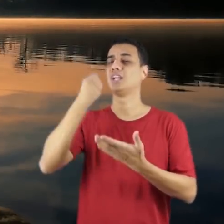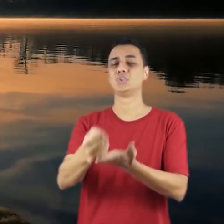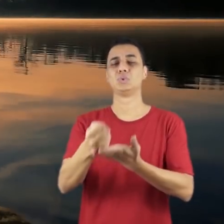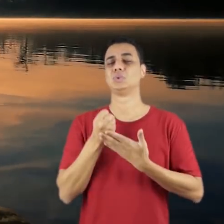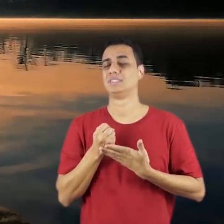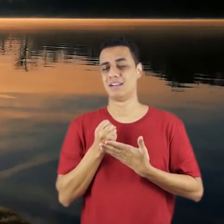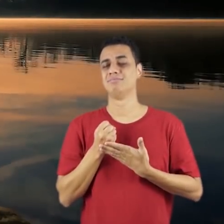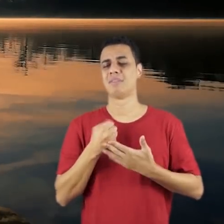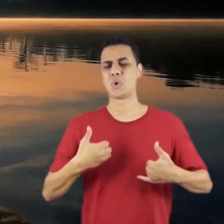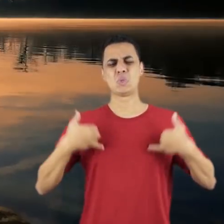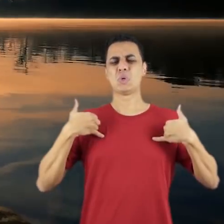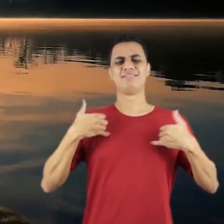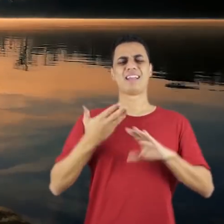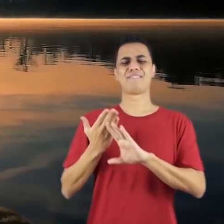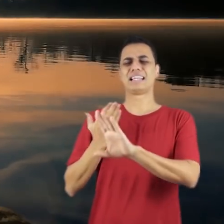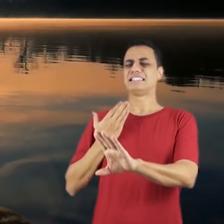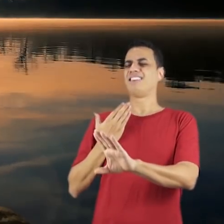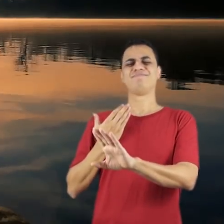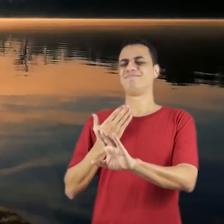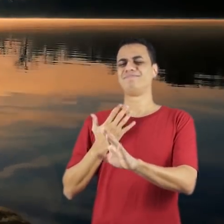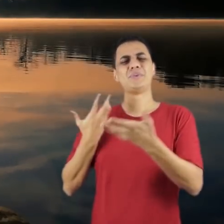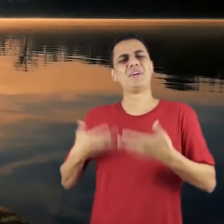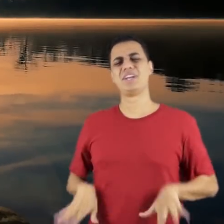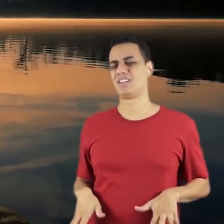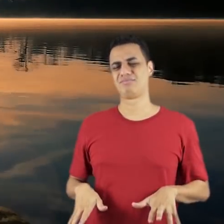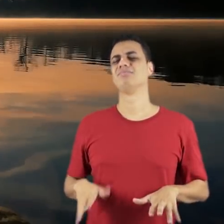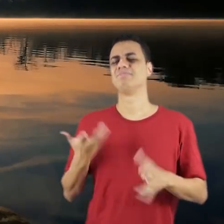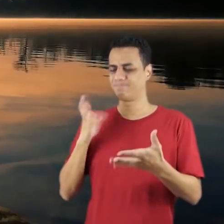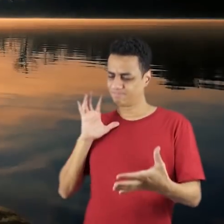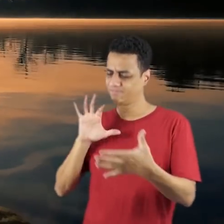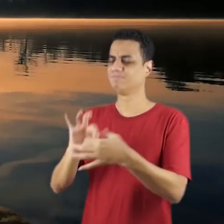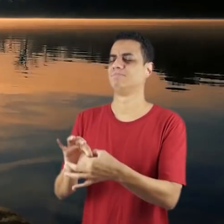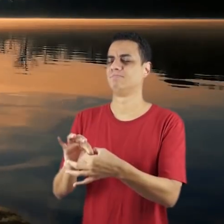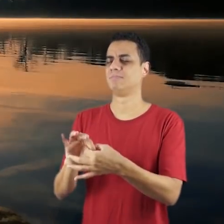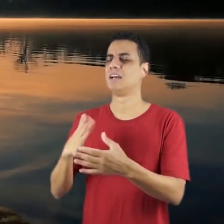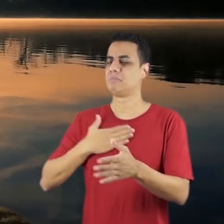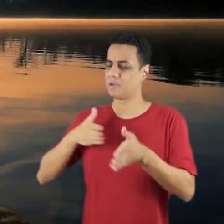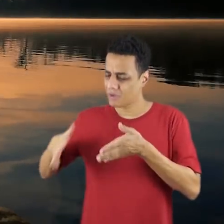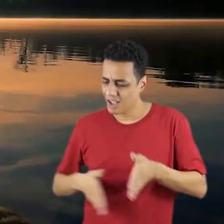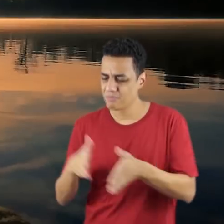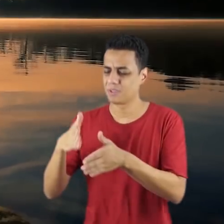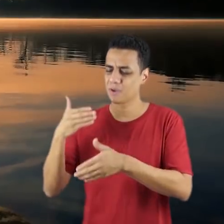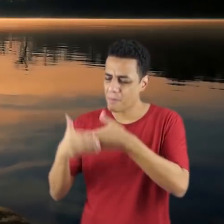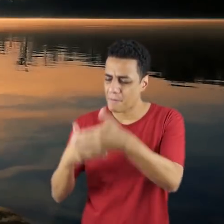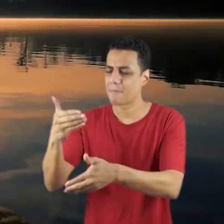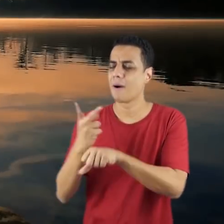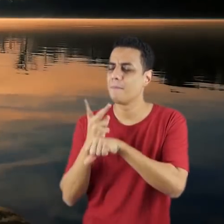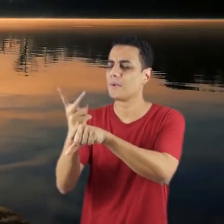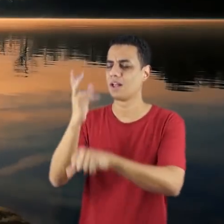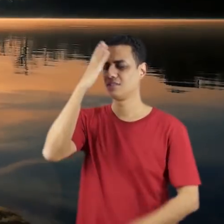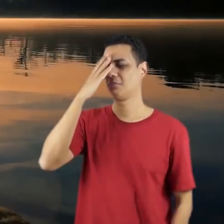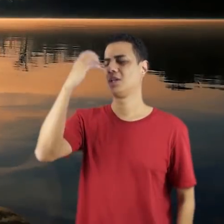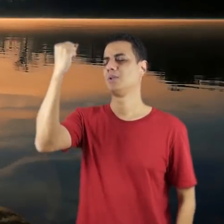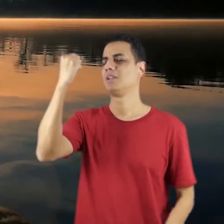para que o orgulho não me afaste de ti e daquilo que tu tens para a minha vida. Que a minha jornada pela sabedoria me leve a caminhar